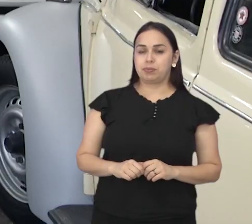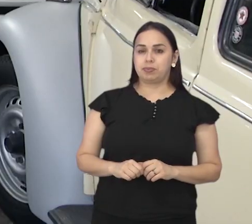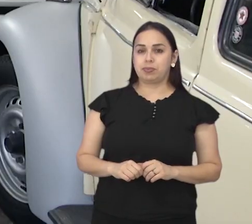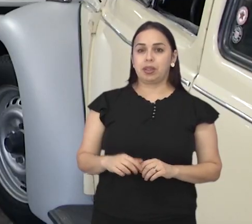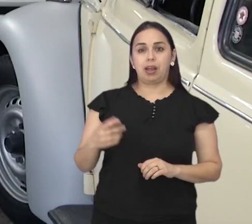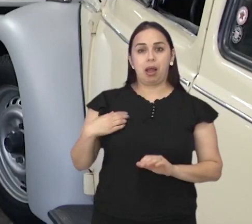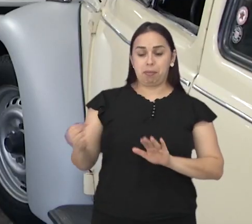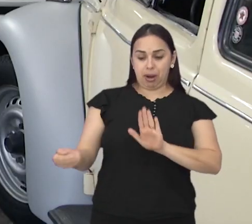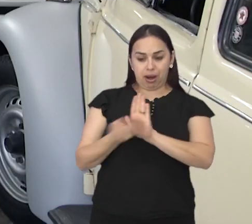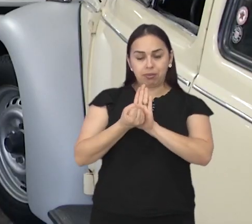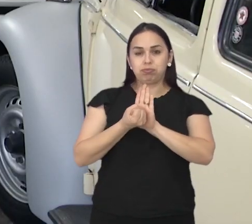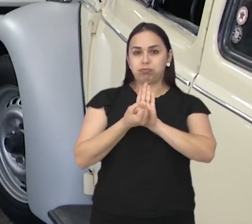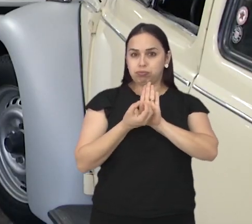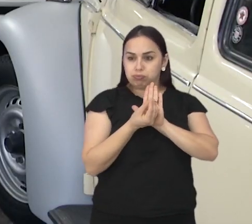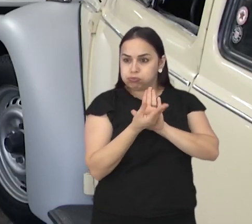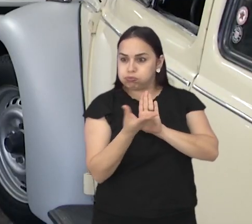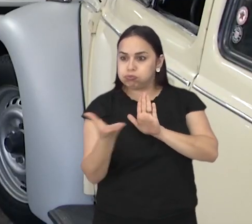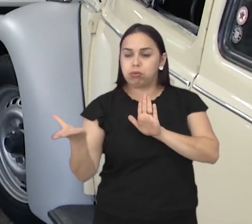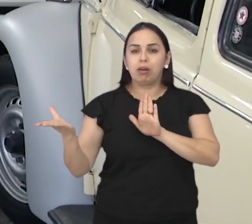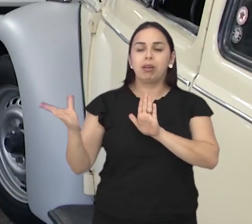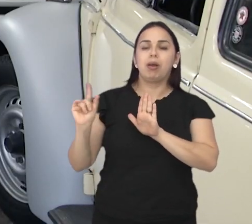O legado que eu já deixei,